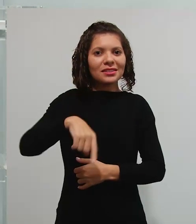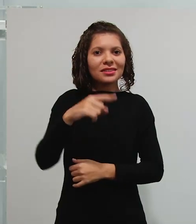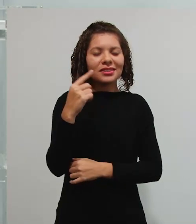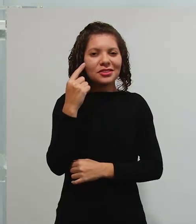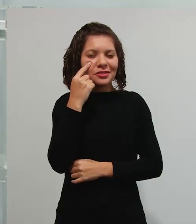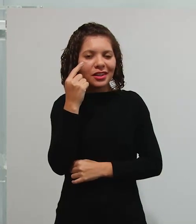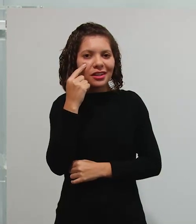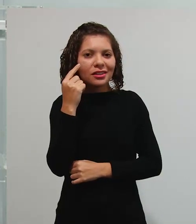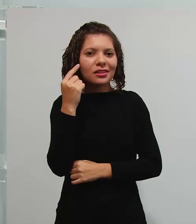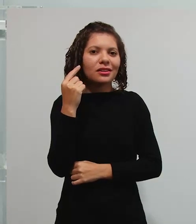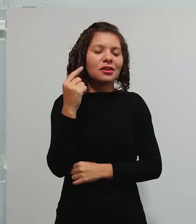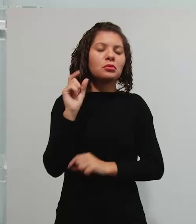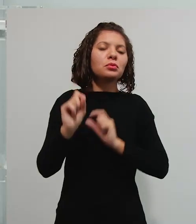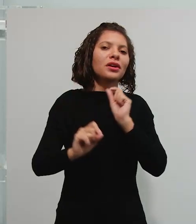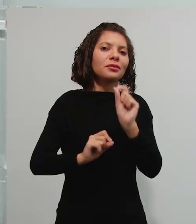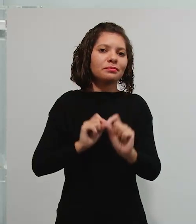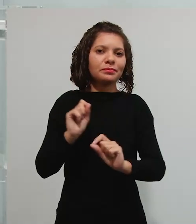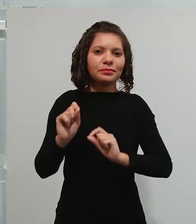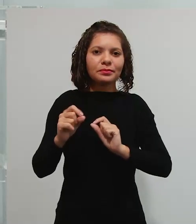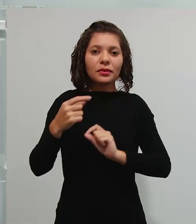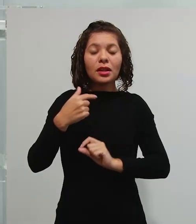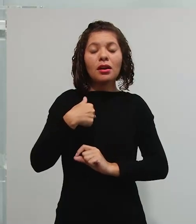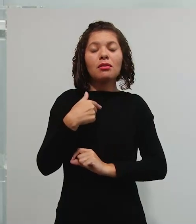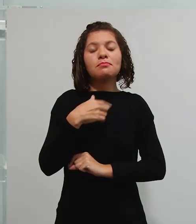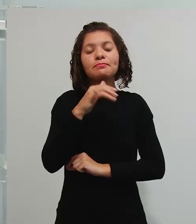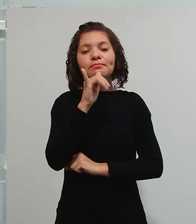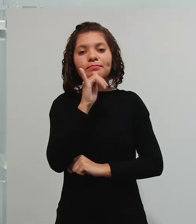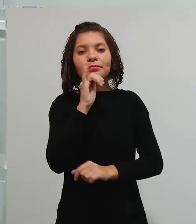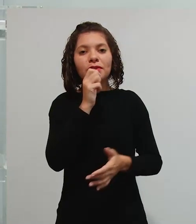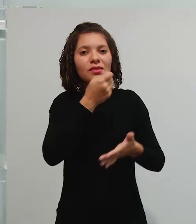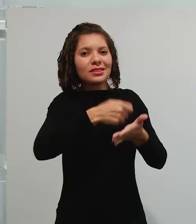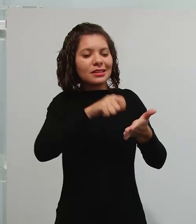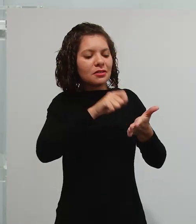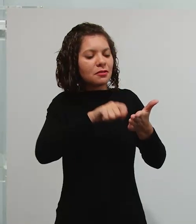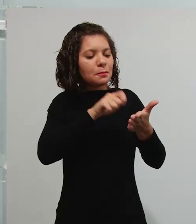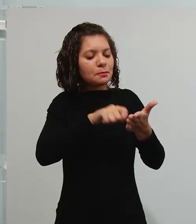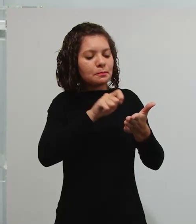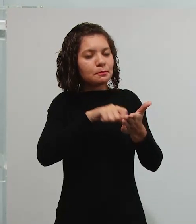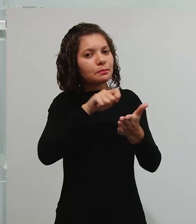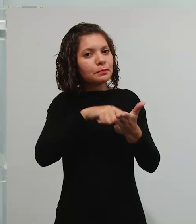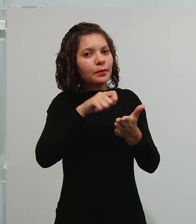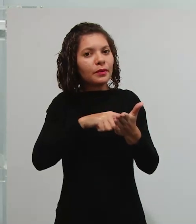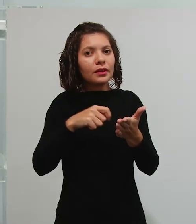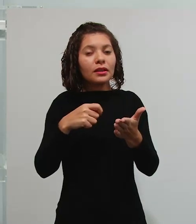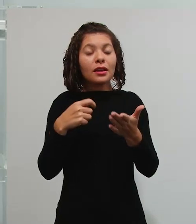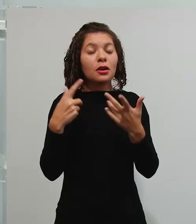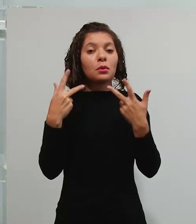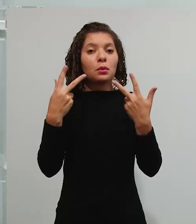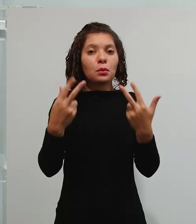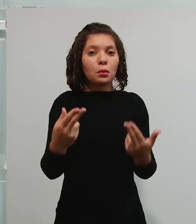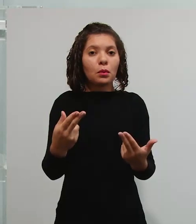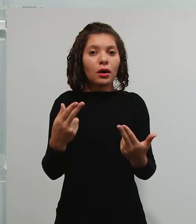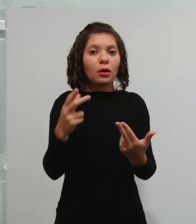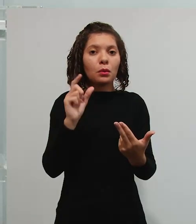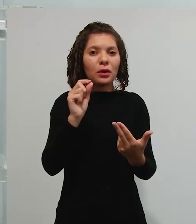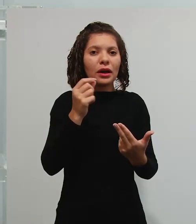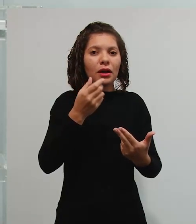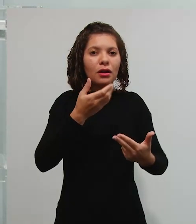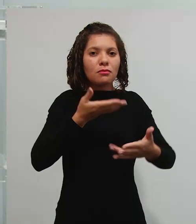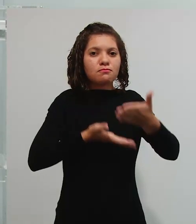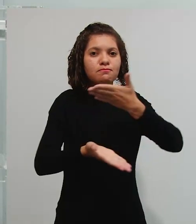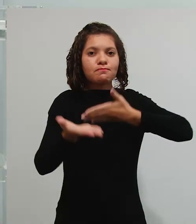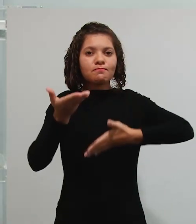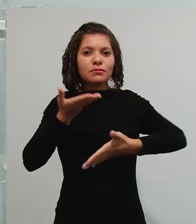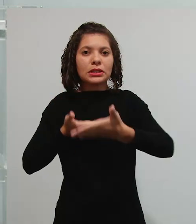ato de escrita, que é, quando eu estou escrevendo, eu estou interagindo, eu estou me comunicando, geralmente com alguém